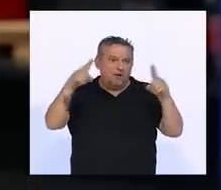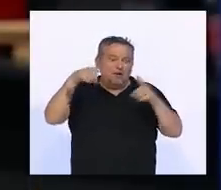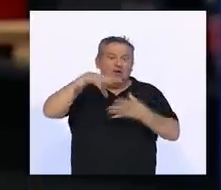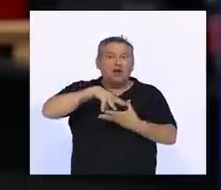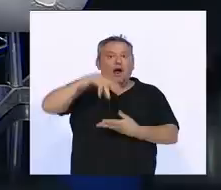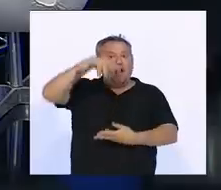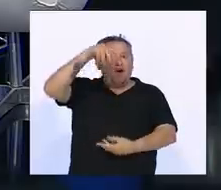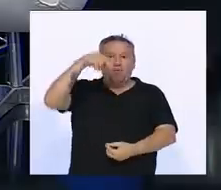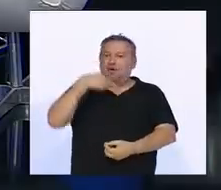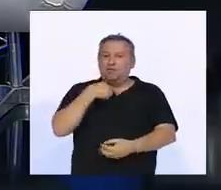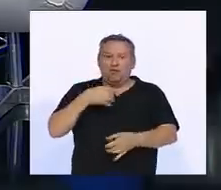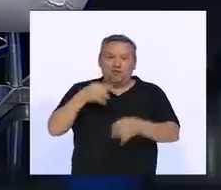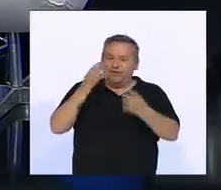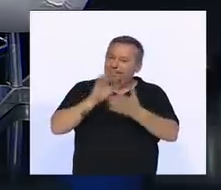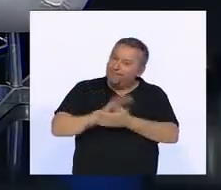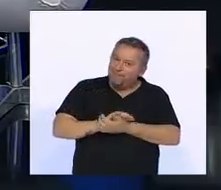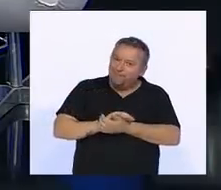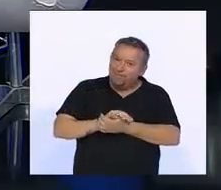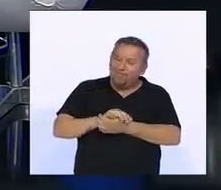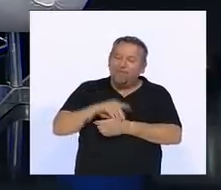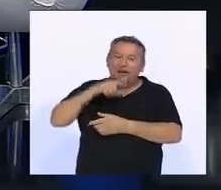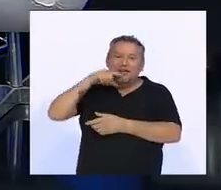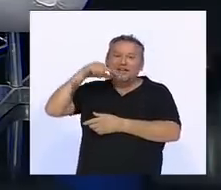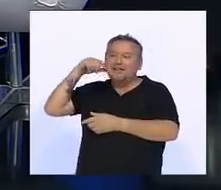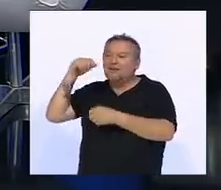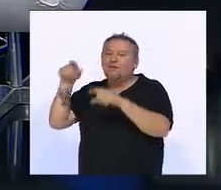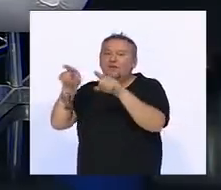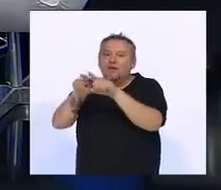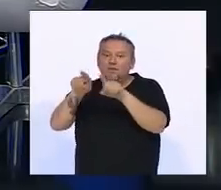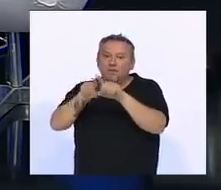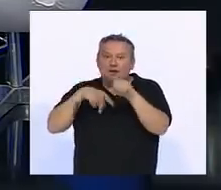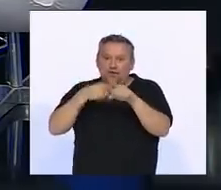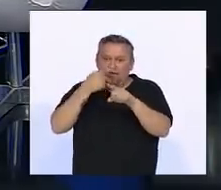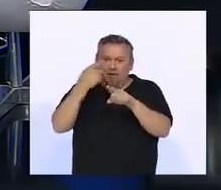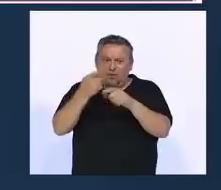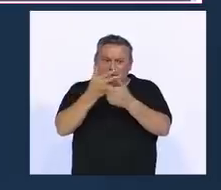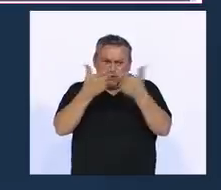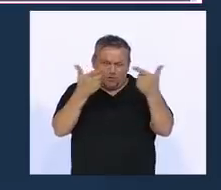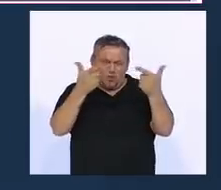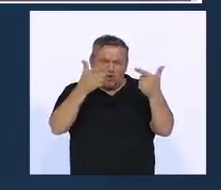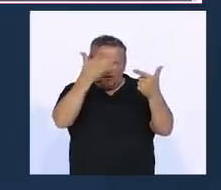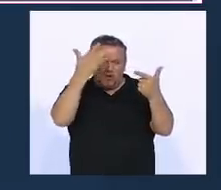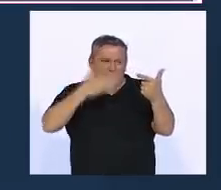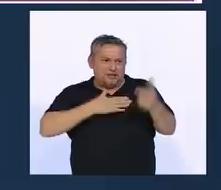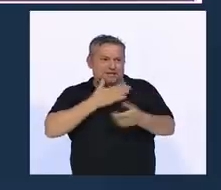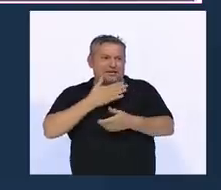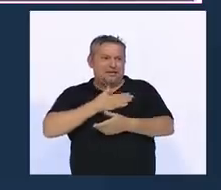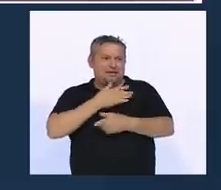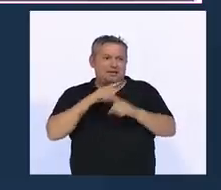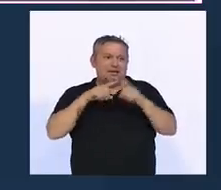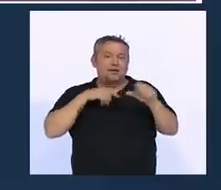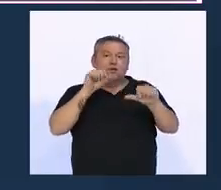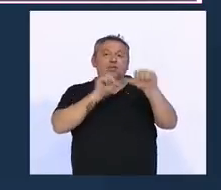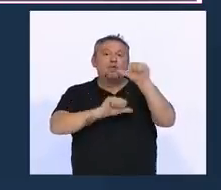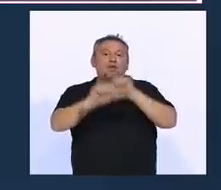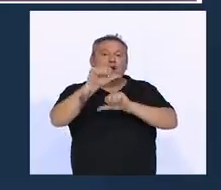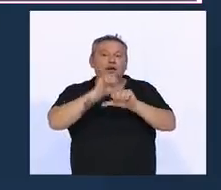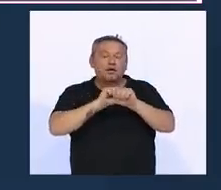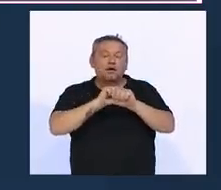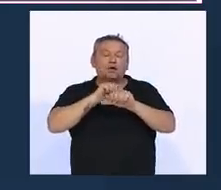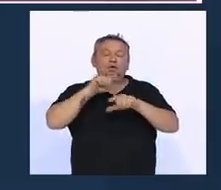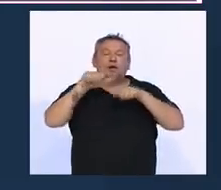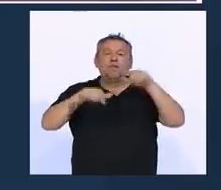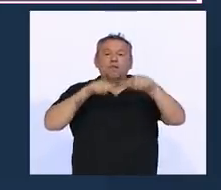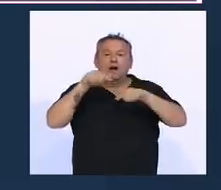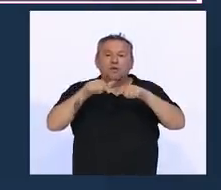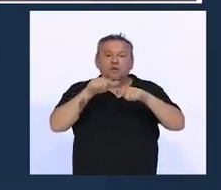né? O Ciro Gomes disse também, e é outra questão que assusta o mercado, que revogaria a reforma trabalhista. A senhora